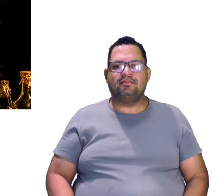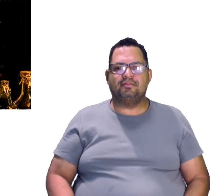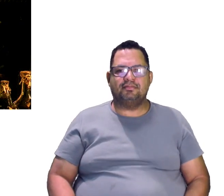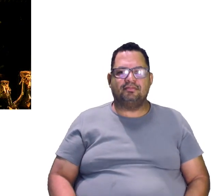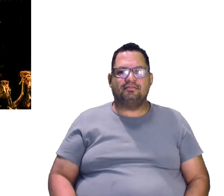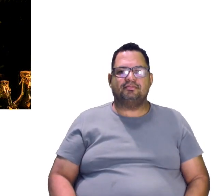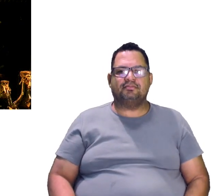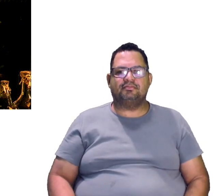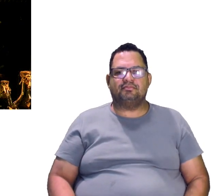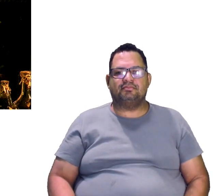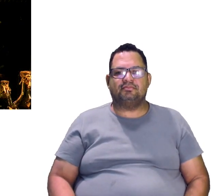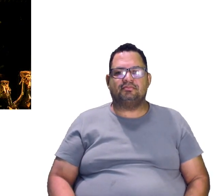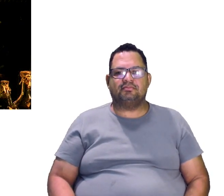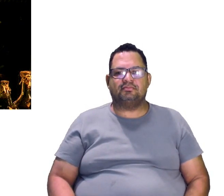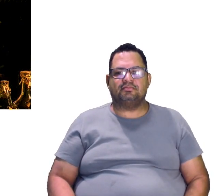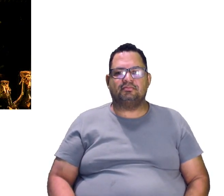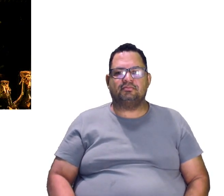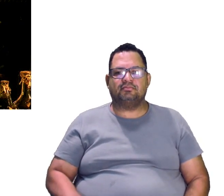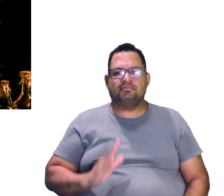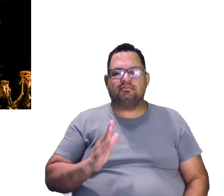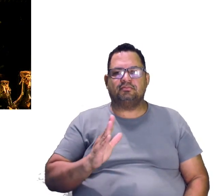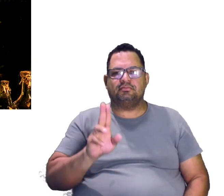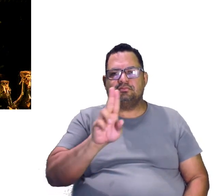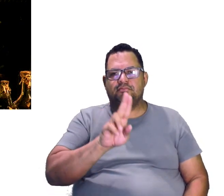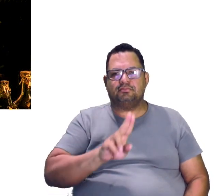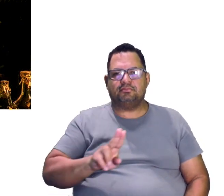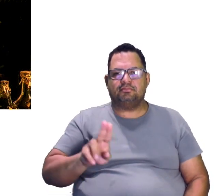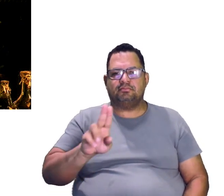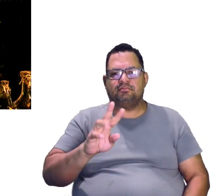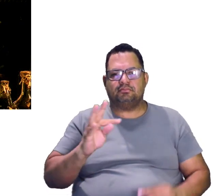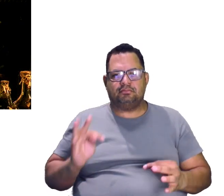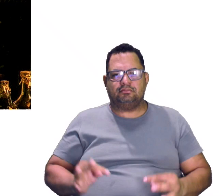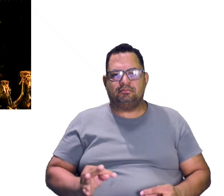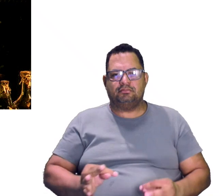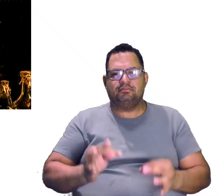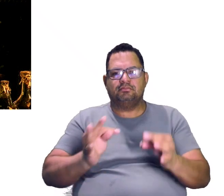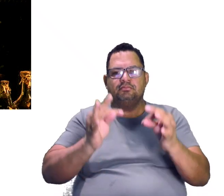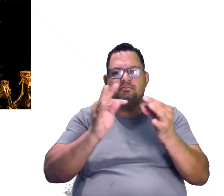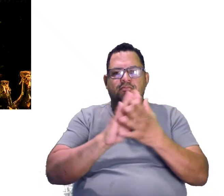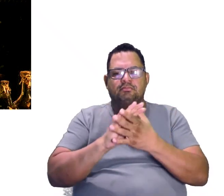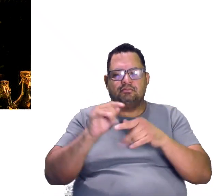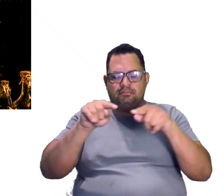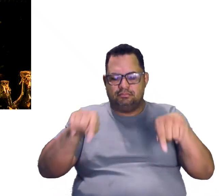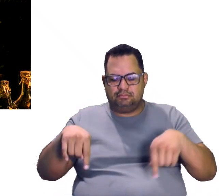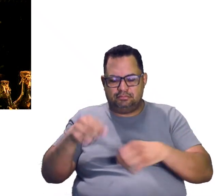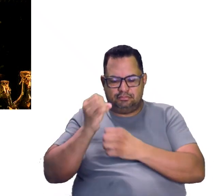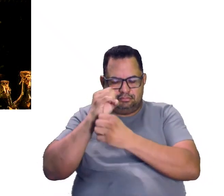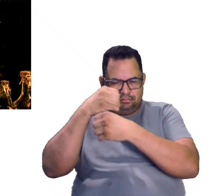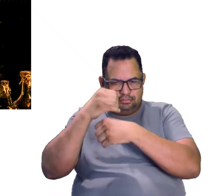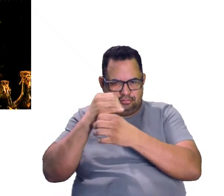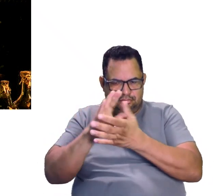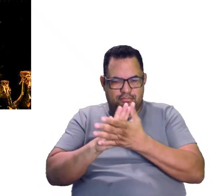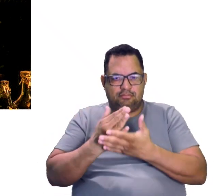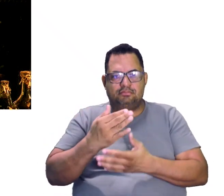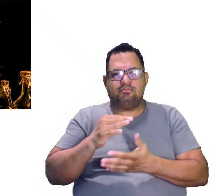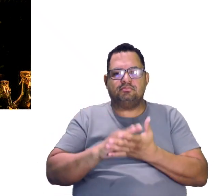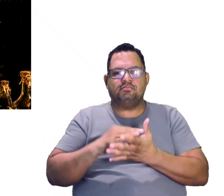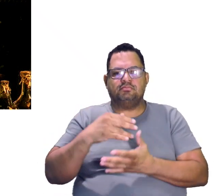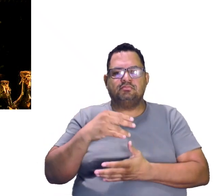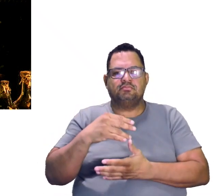só, já eles já utilizavam uma técnica, como fosse de laboratório, num processo de